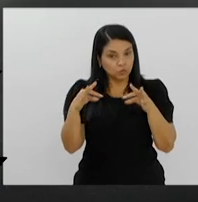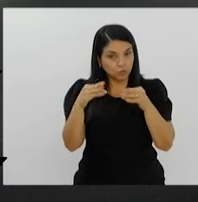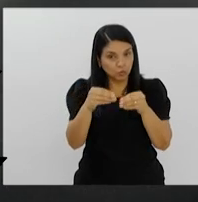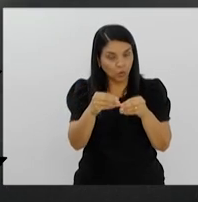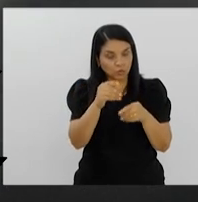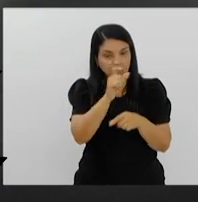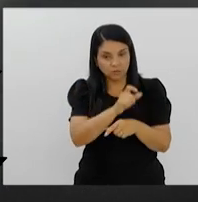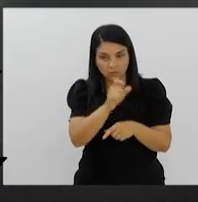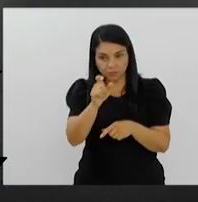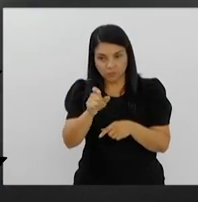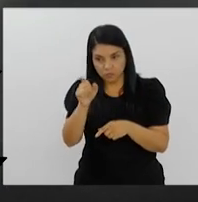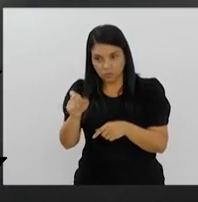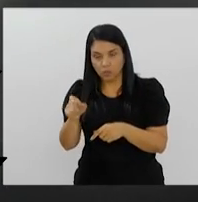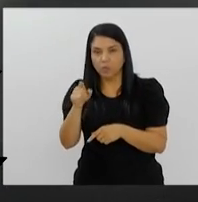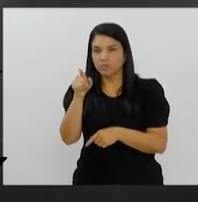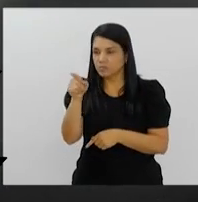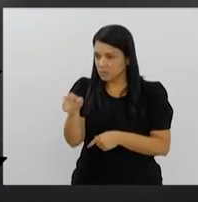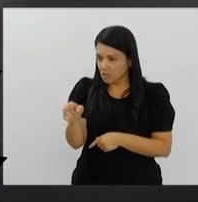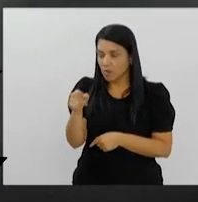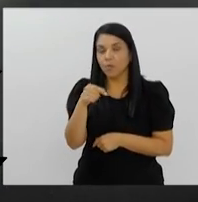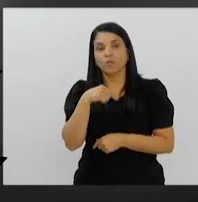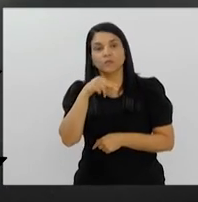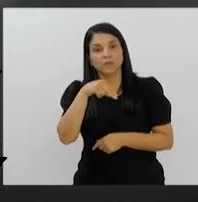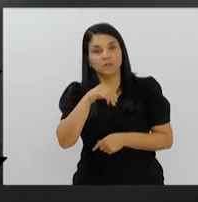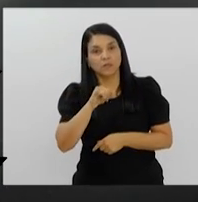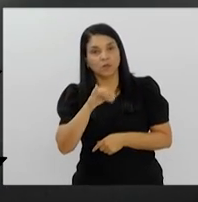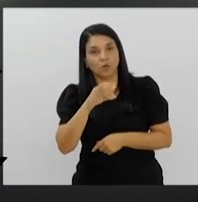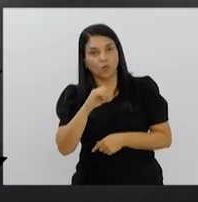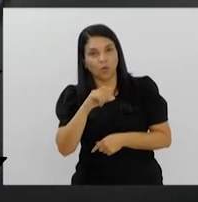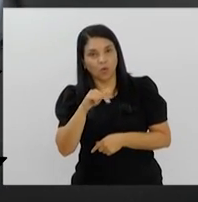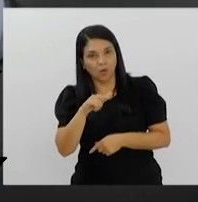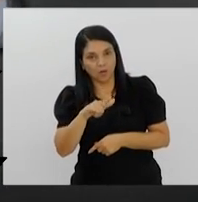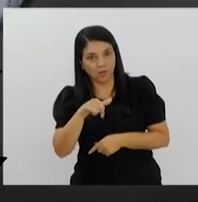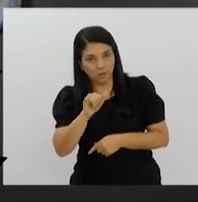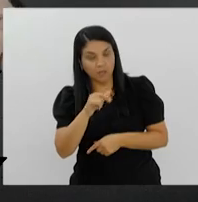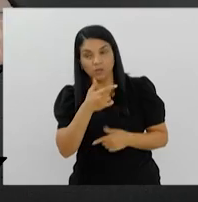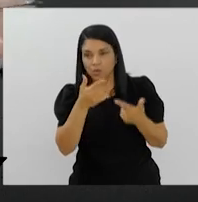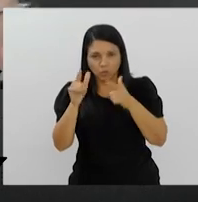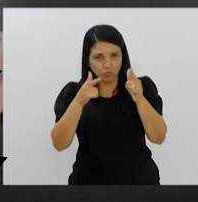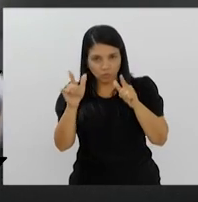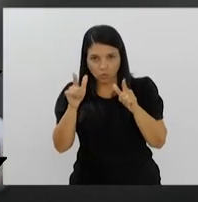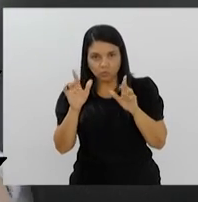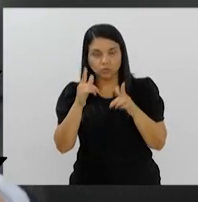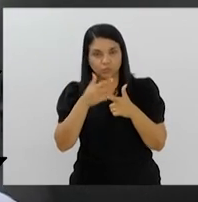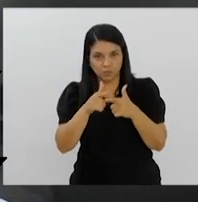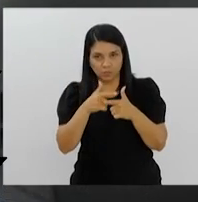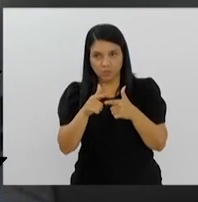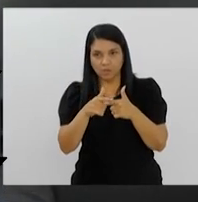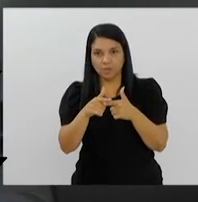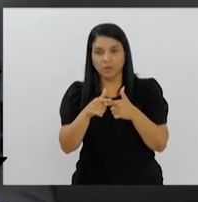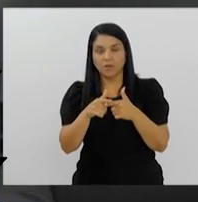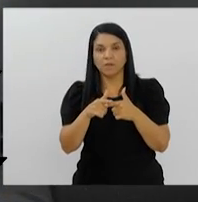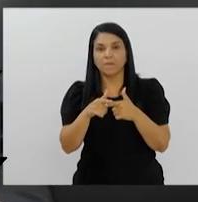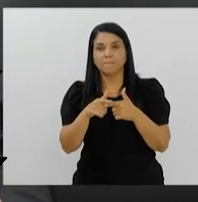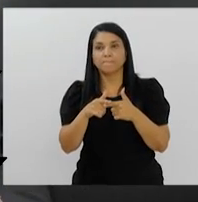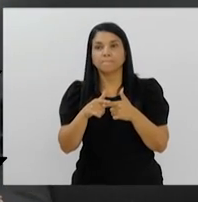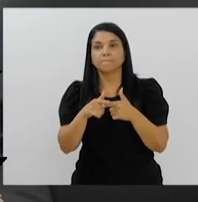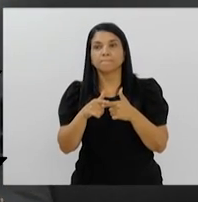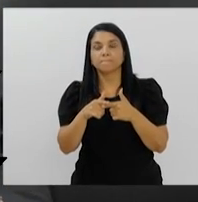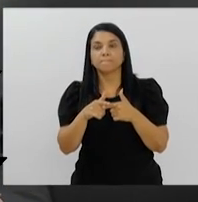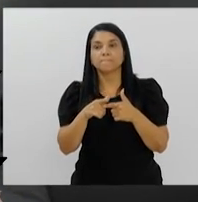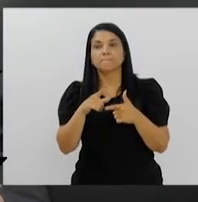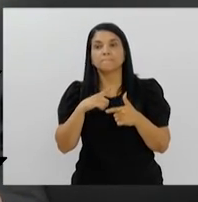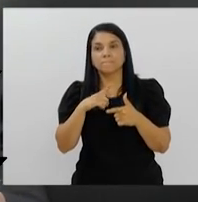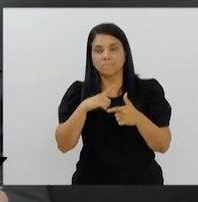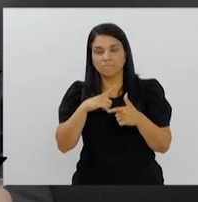o seu o da Nicole e todos que estavam aqui outros que vão chegar eventualmente tem que ter canal nenhum o canal é CPI com com